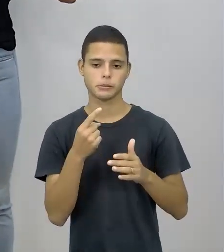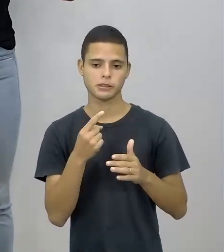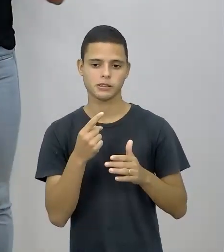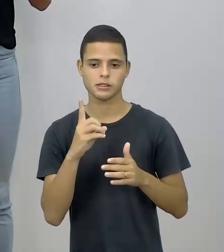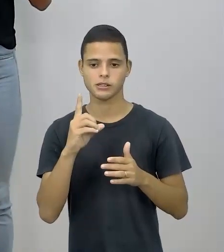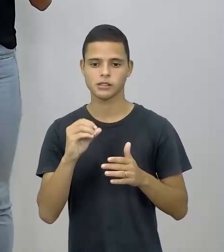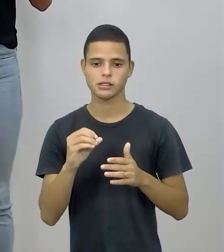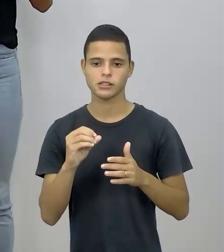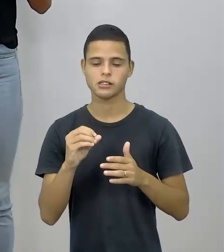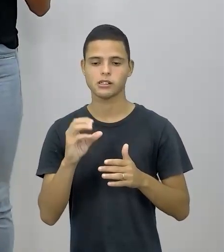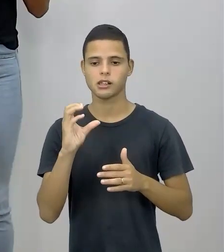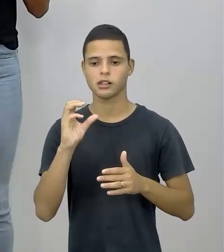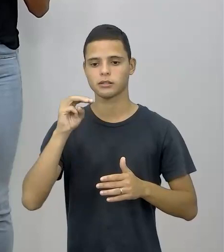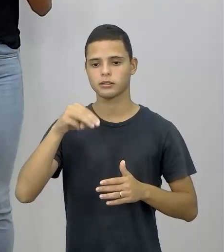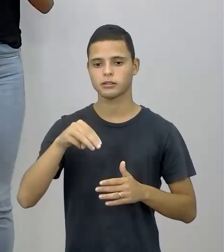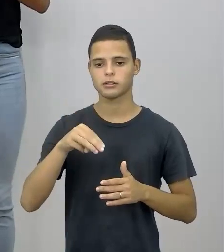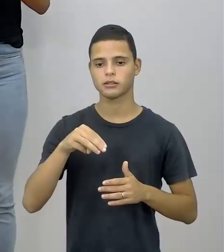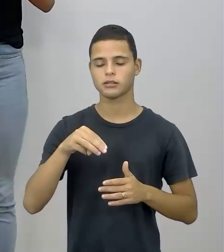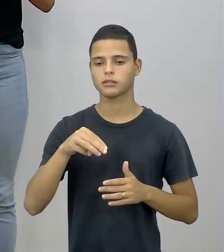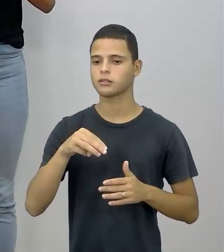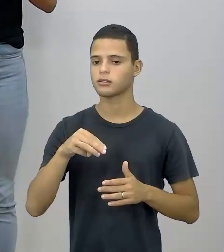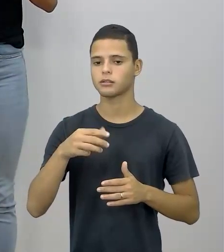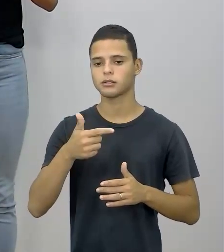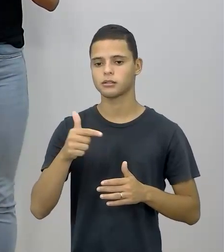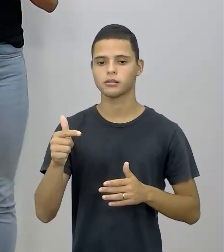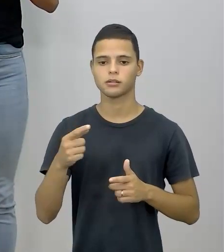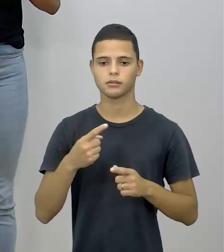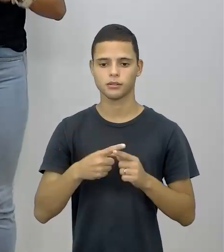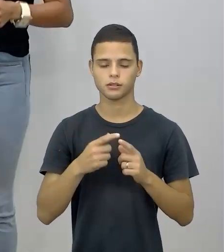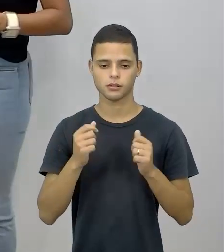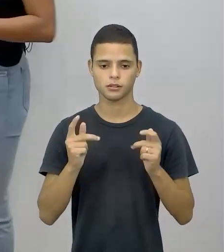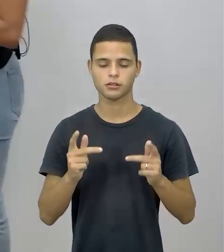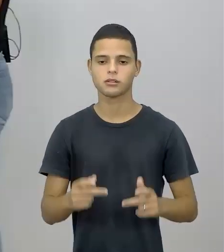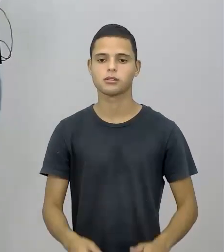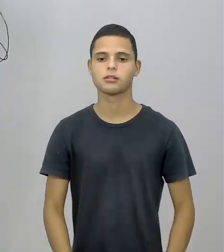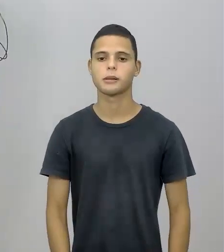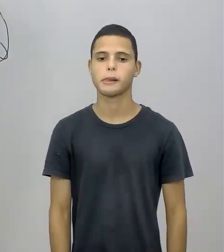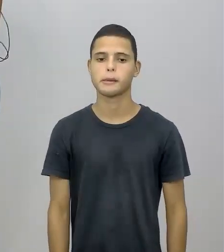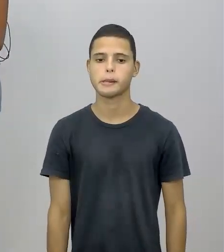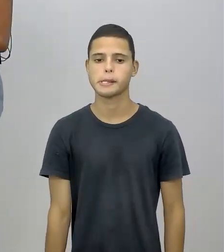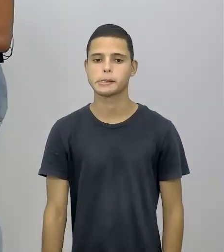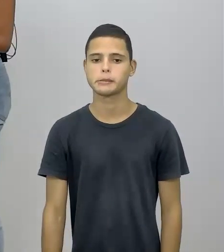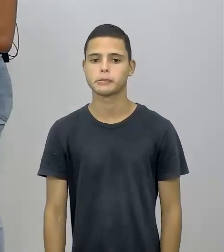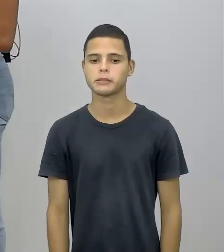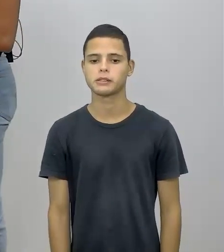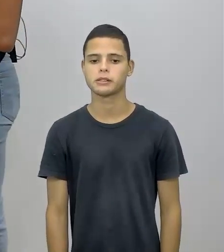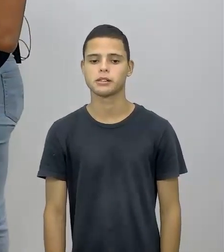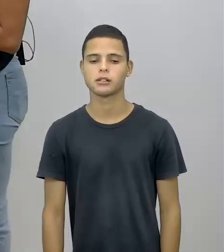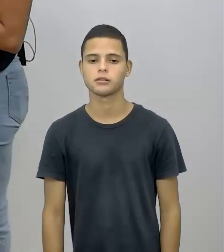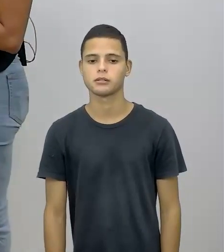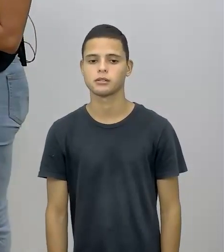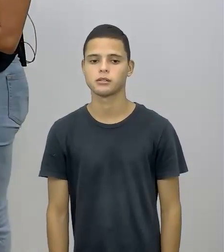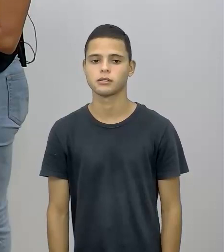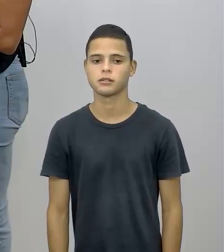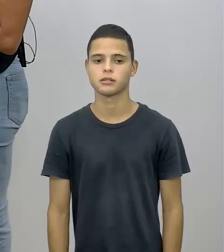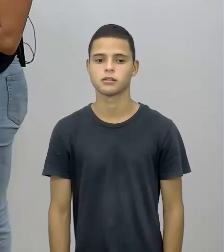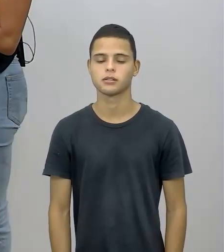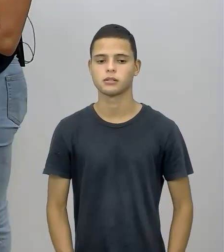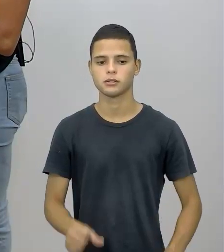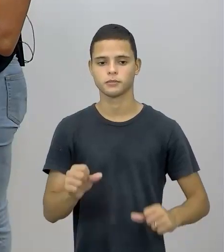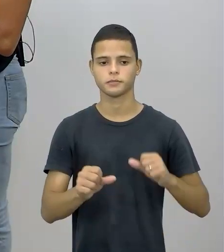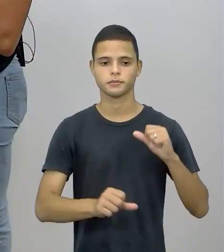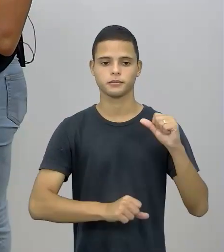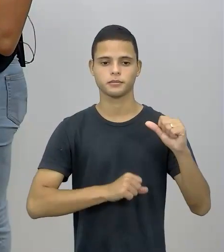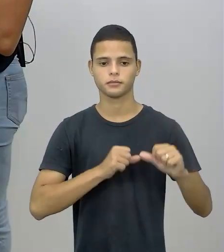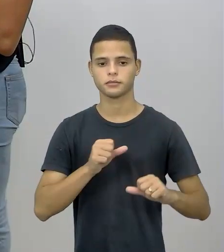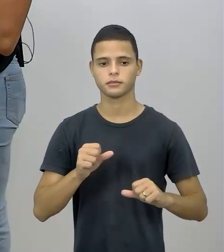10 centímetros a gente vai desconsiderar por causa dessa bolha aí, tá bom? Mas, Então, a Marcela, só para entender, quando vira a bolha já tá lá em